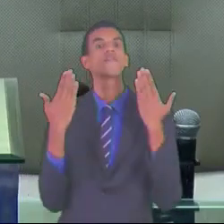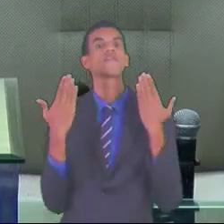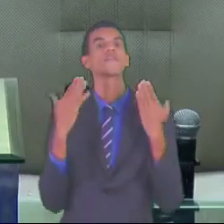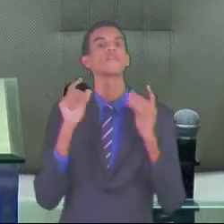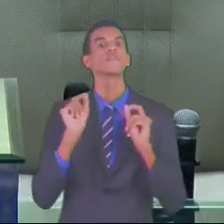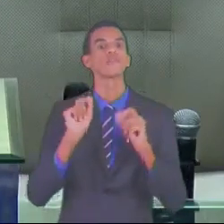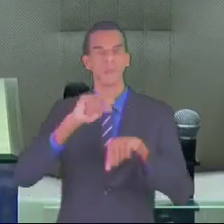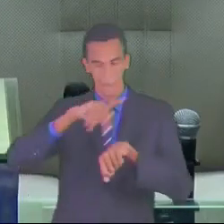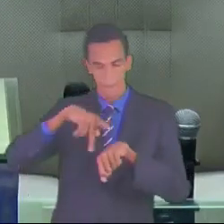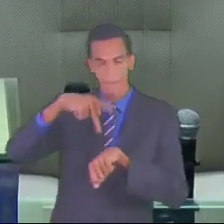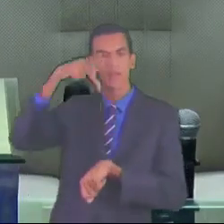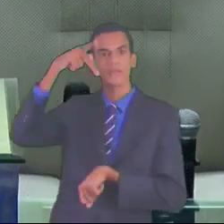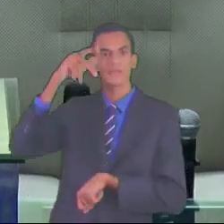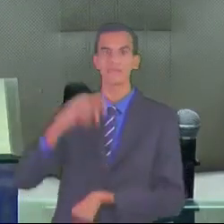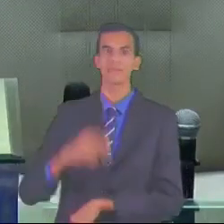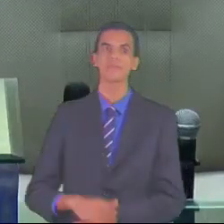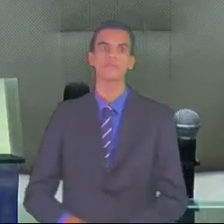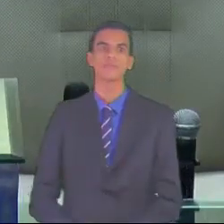da Páscoa.